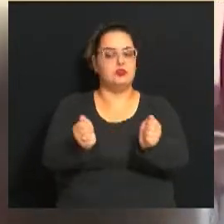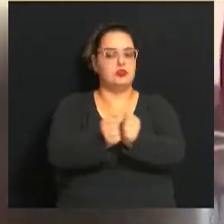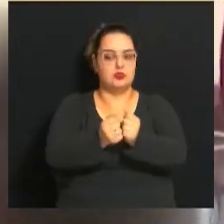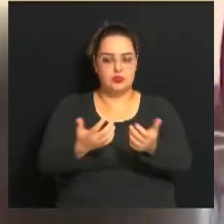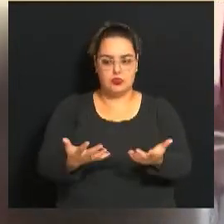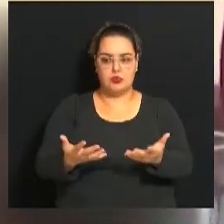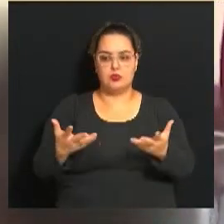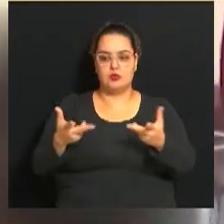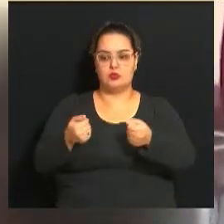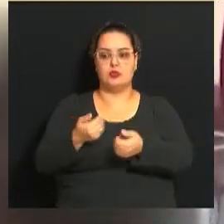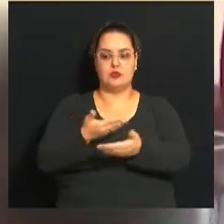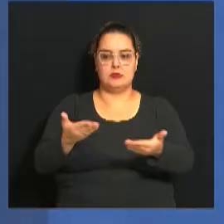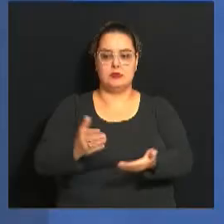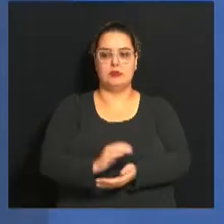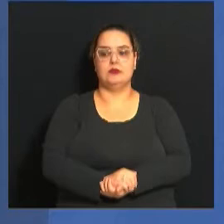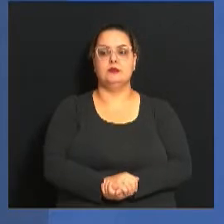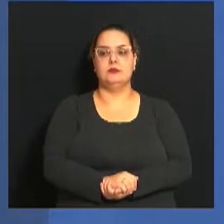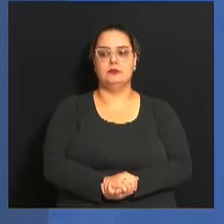vocês.